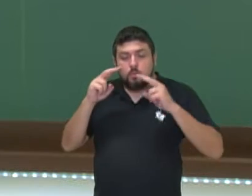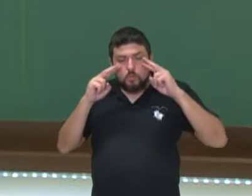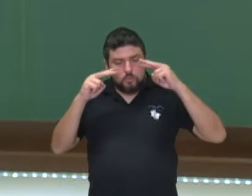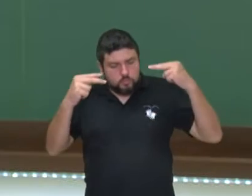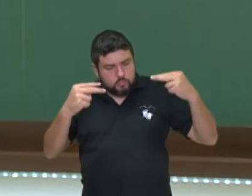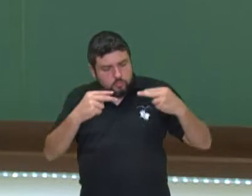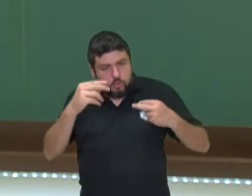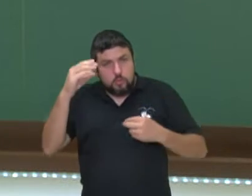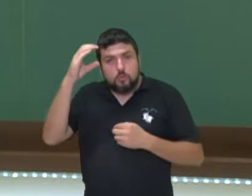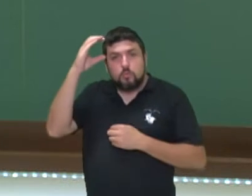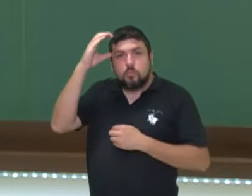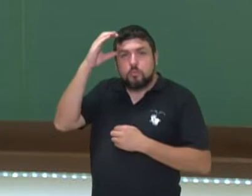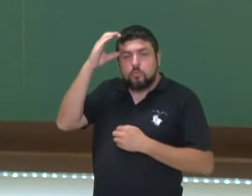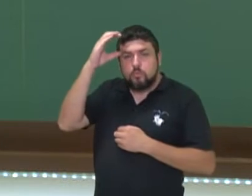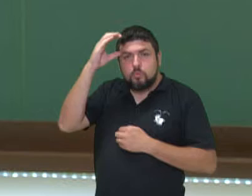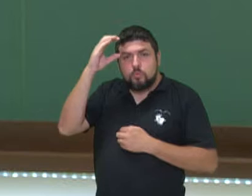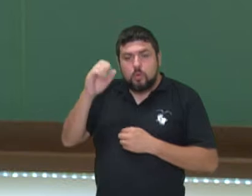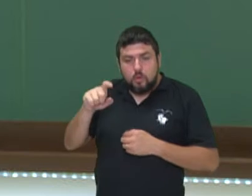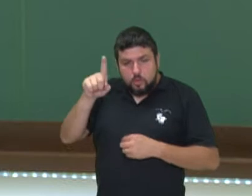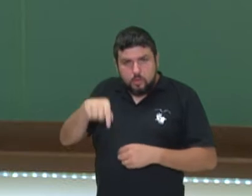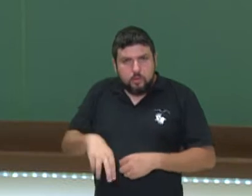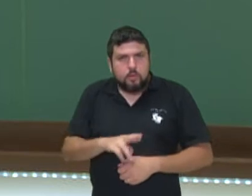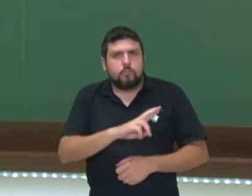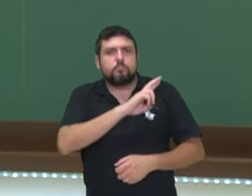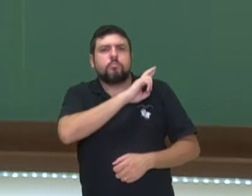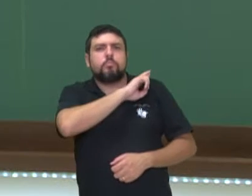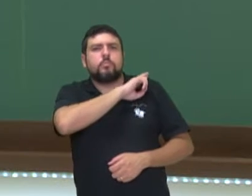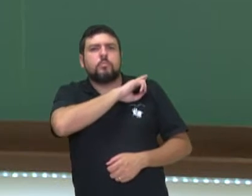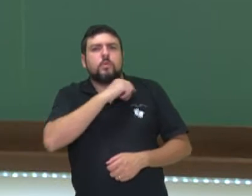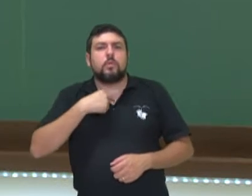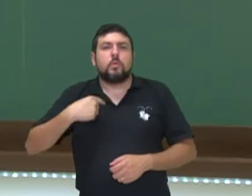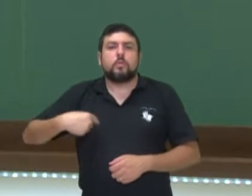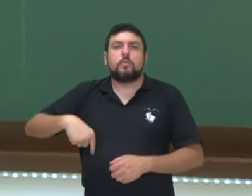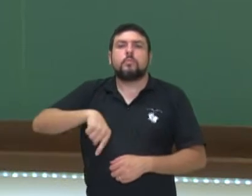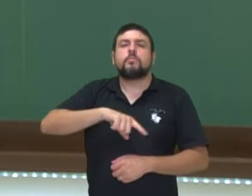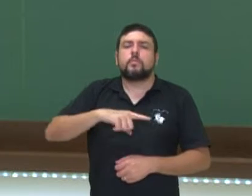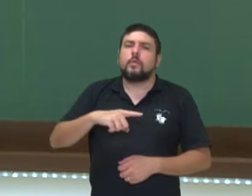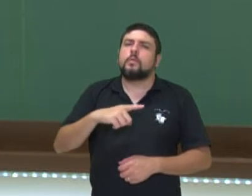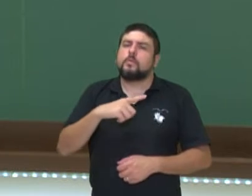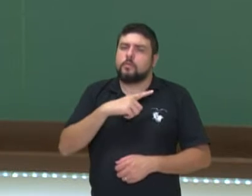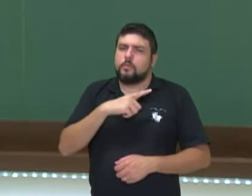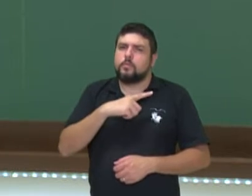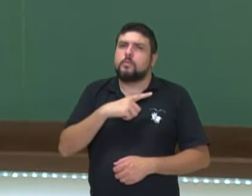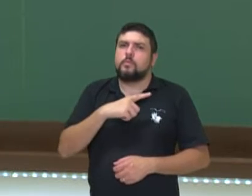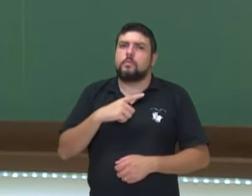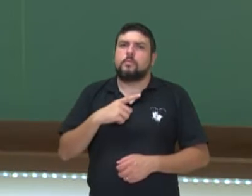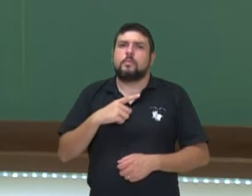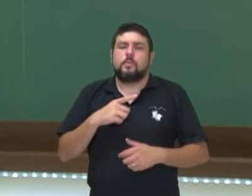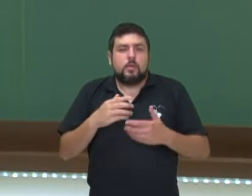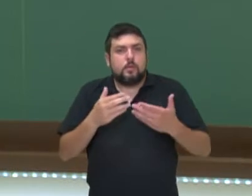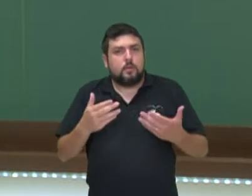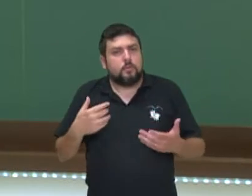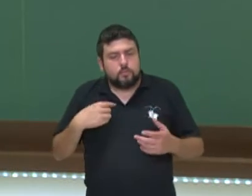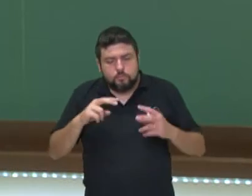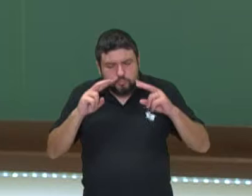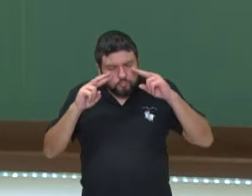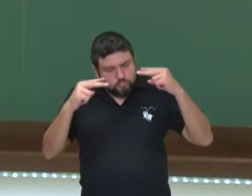noção de um dever que todos nós temos com relação à sociedade, ao mundo e a nós